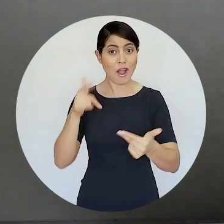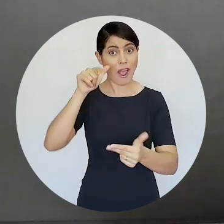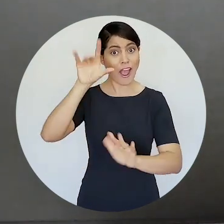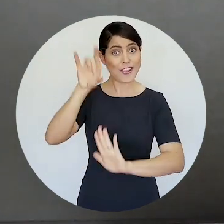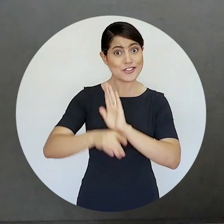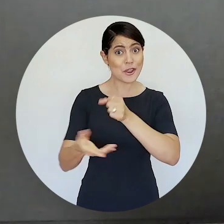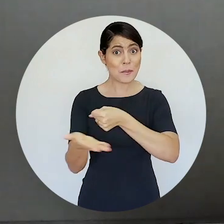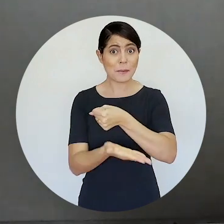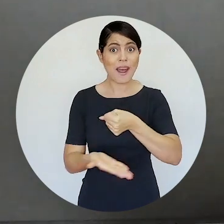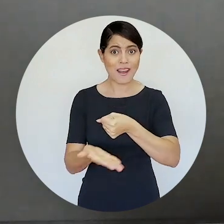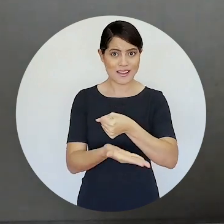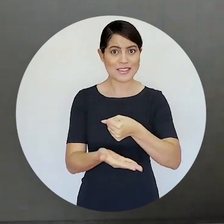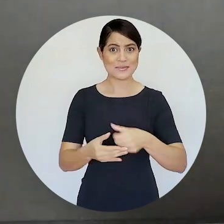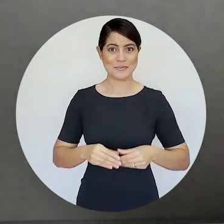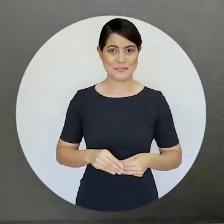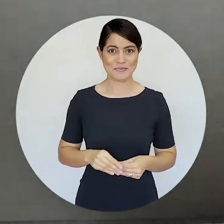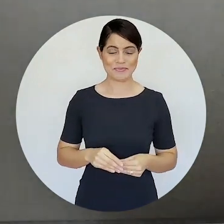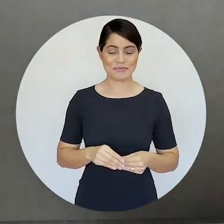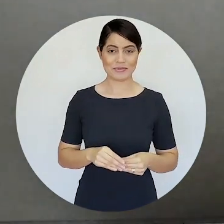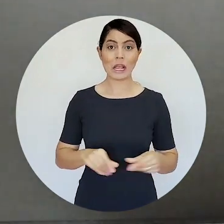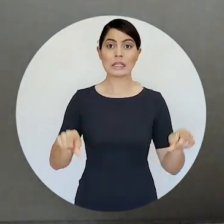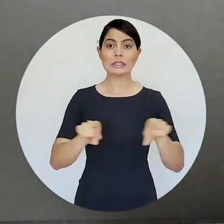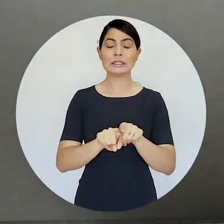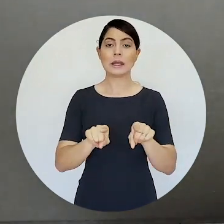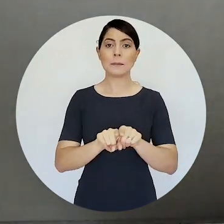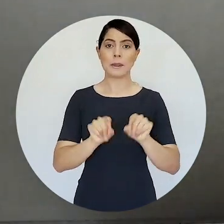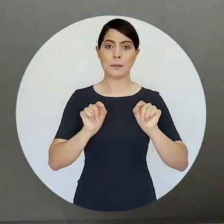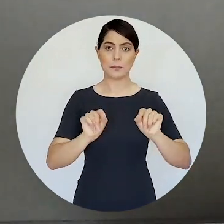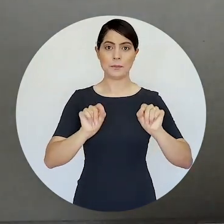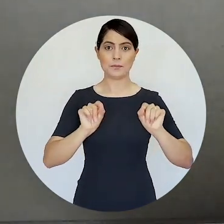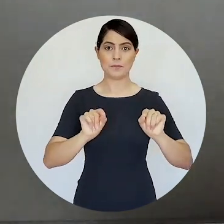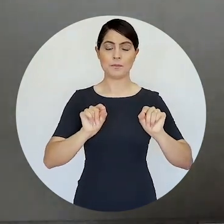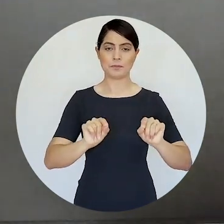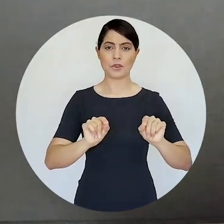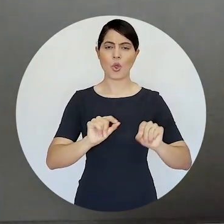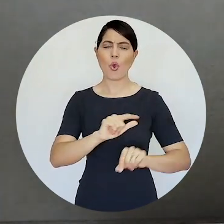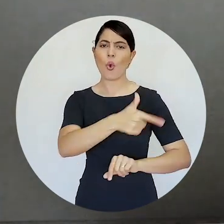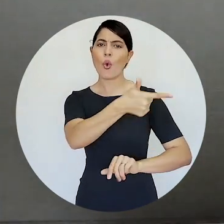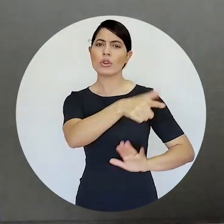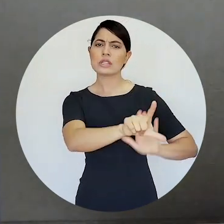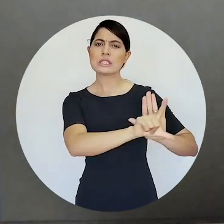alimentação como direito fundamental. Indo agora para as normas